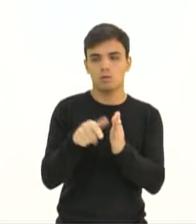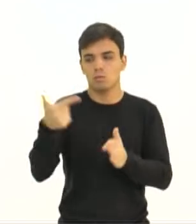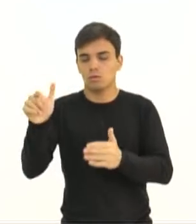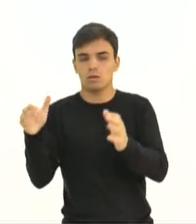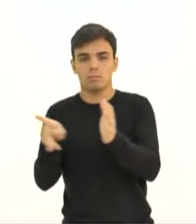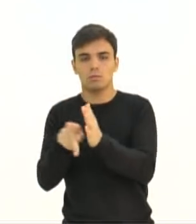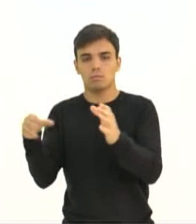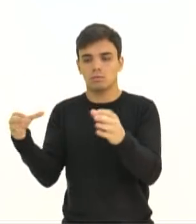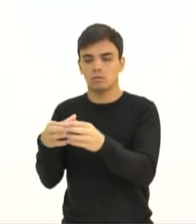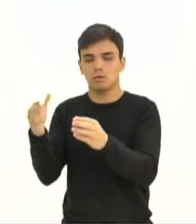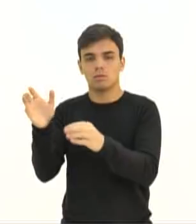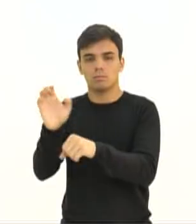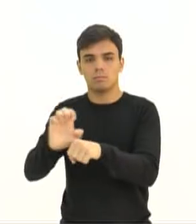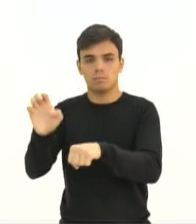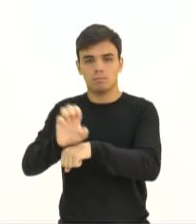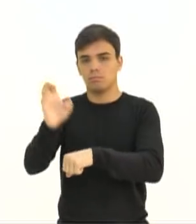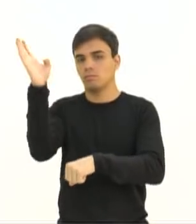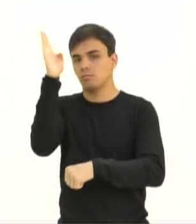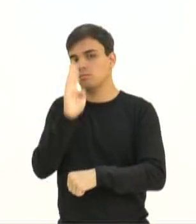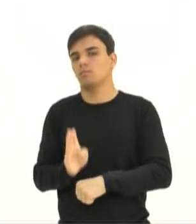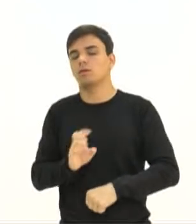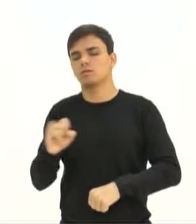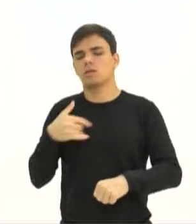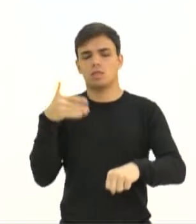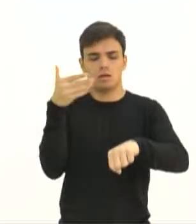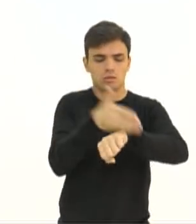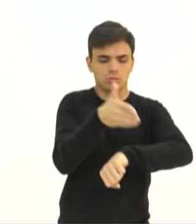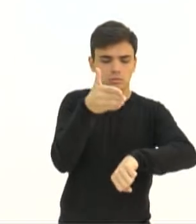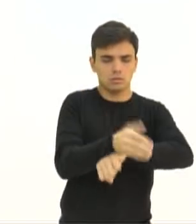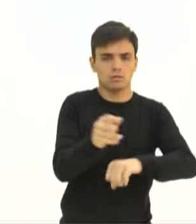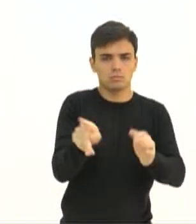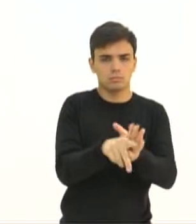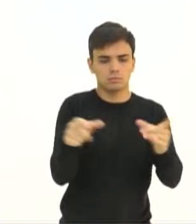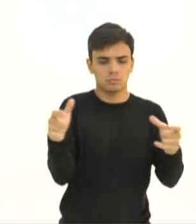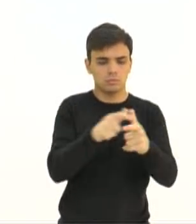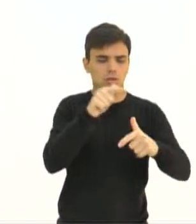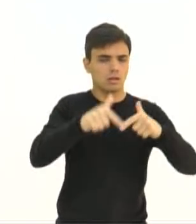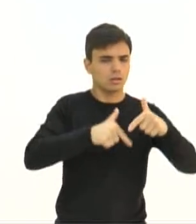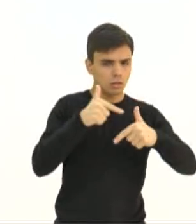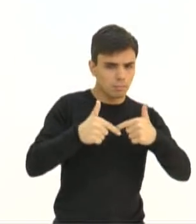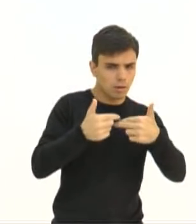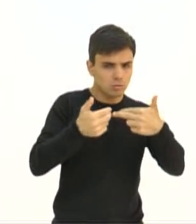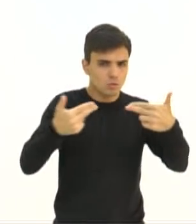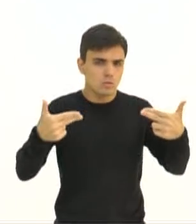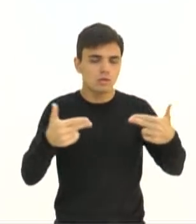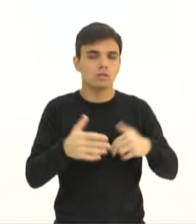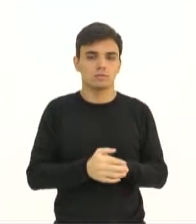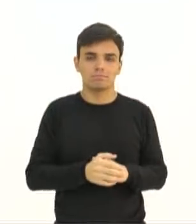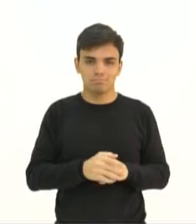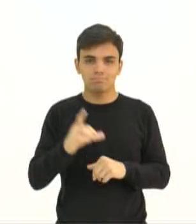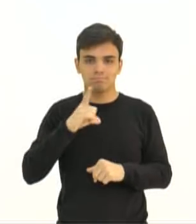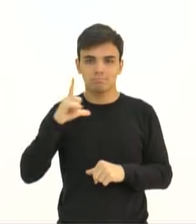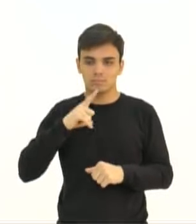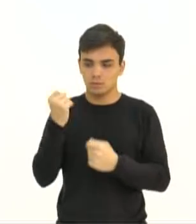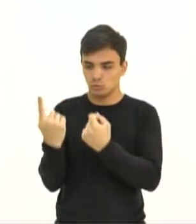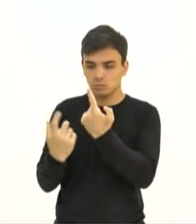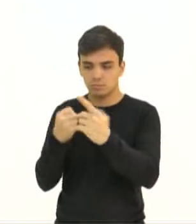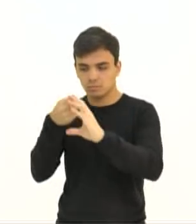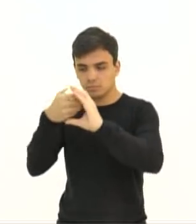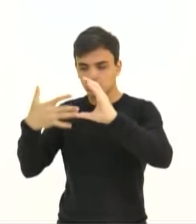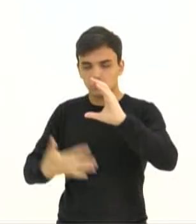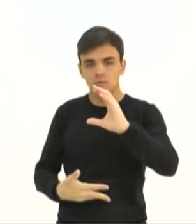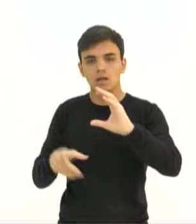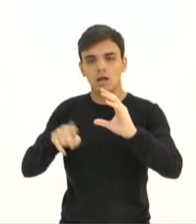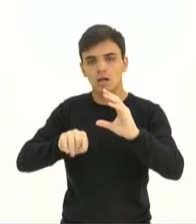do Brasil. Se eu tenho um acesso menor a serviços, a produtos e tudo mais, eu vou ter algumas características ali